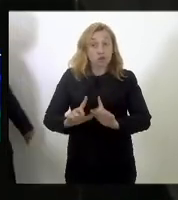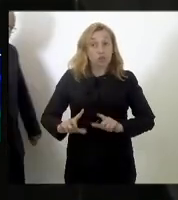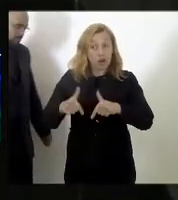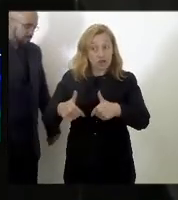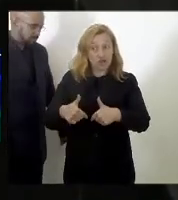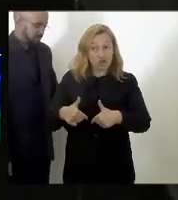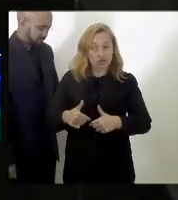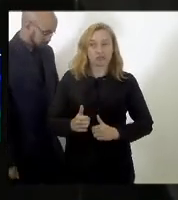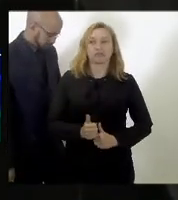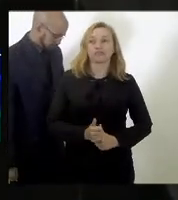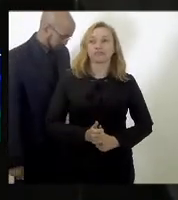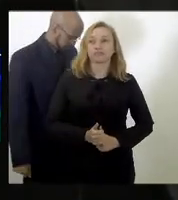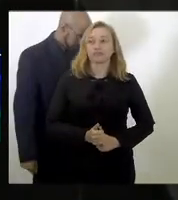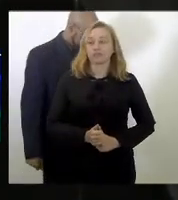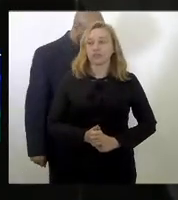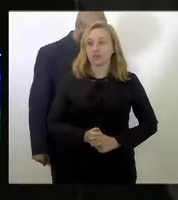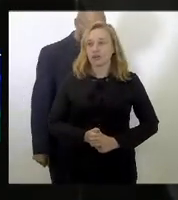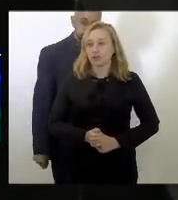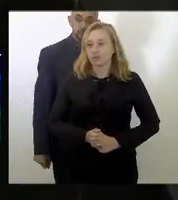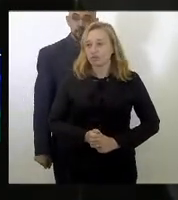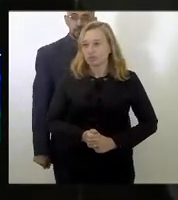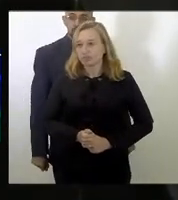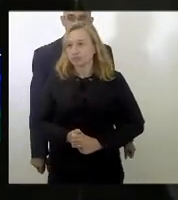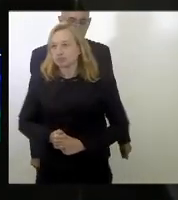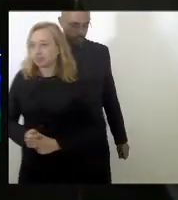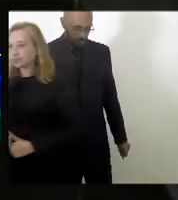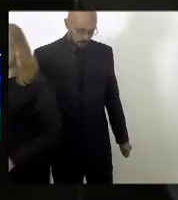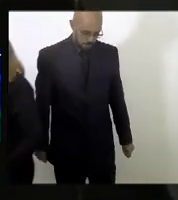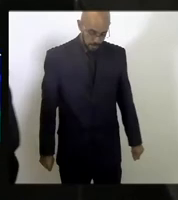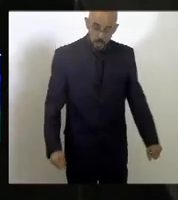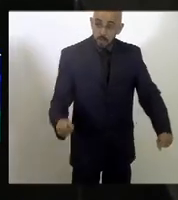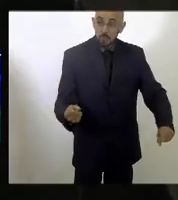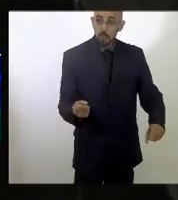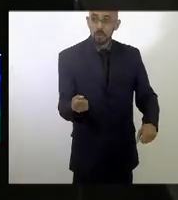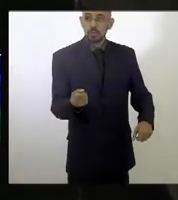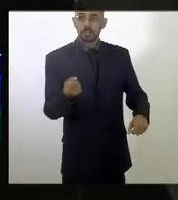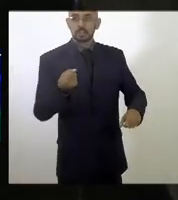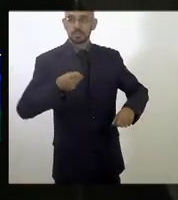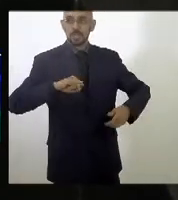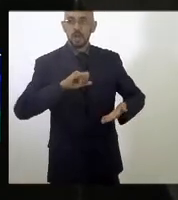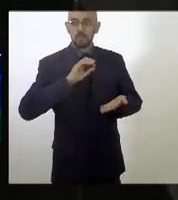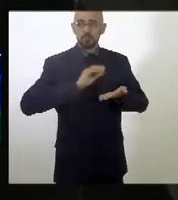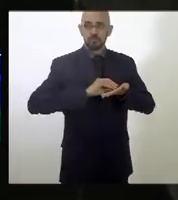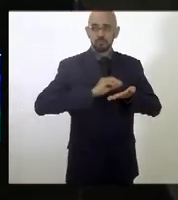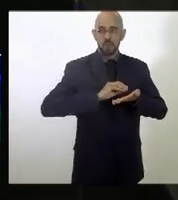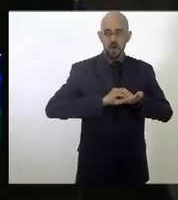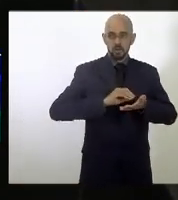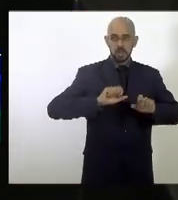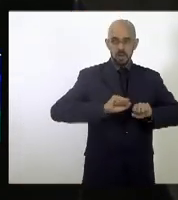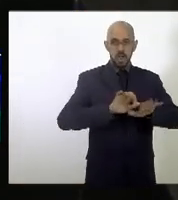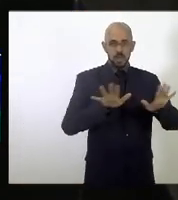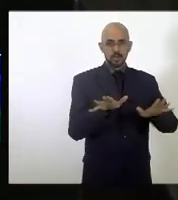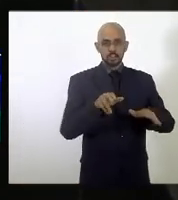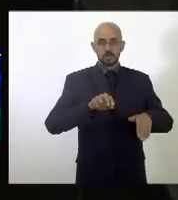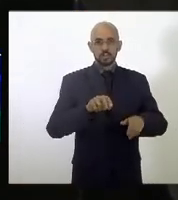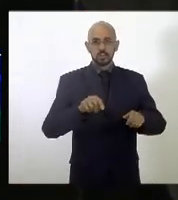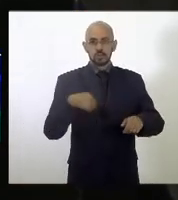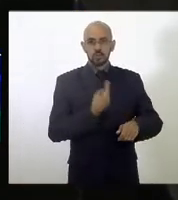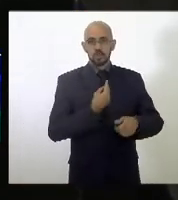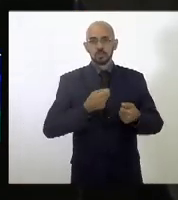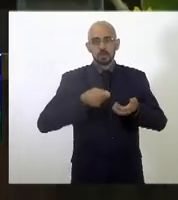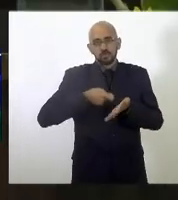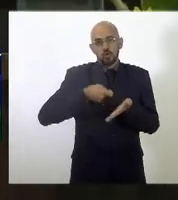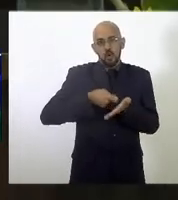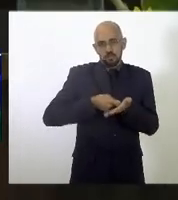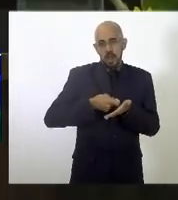uma vez que falte transparência, que a gente possa cobrar dentro desse parlamento. Isso é tudo, senhora presidenta. Uma boa